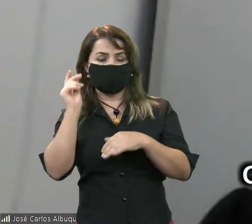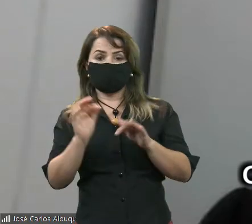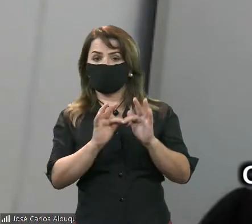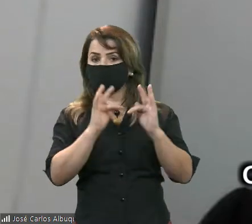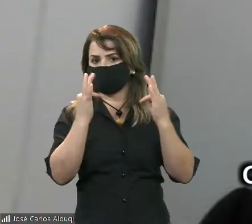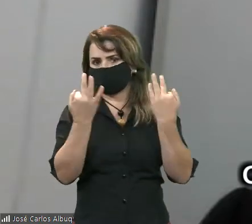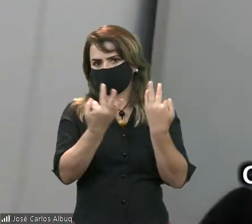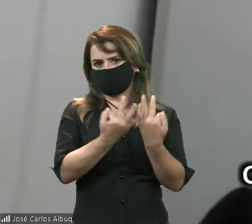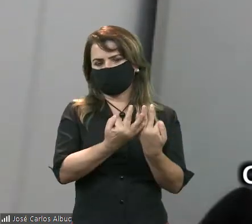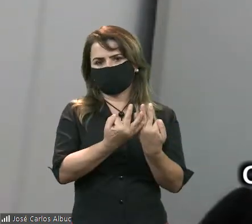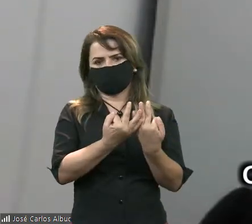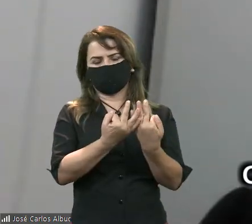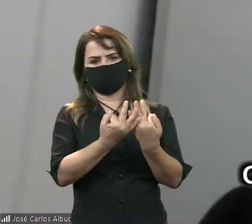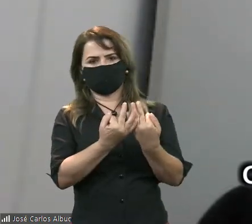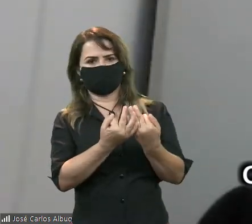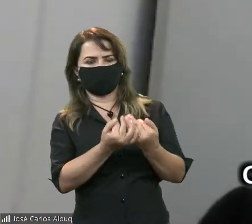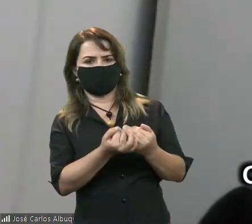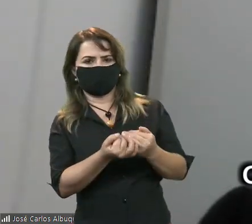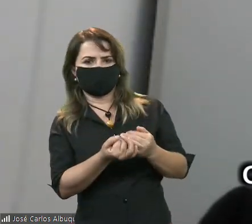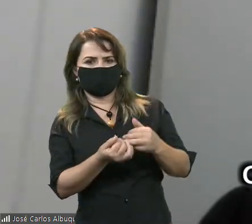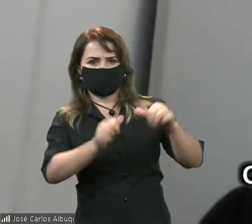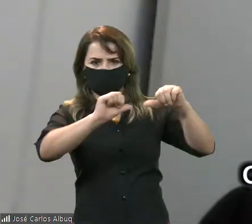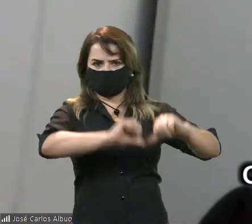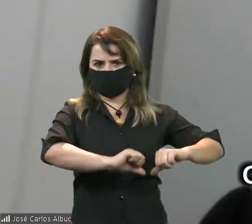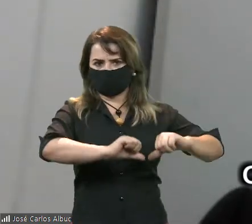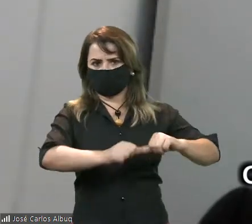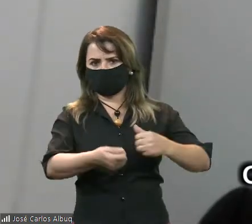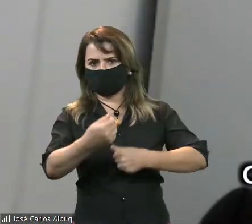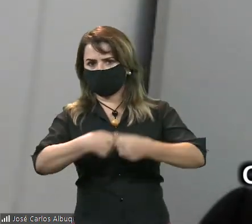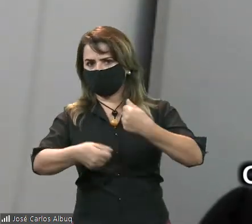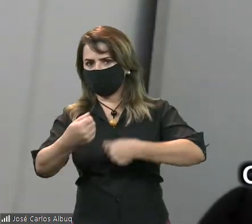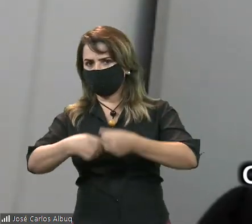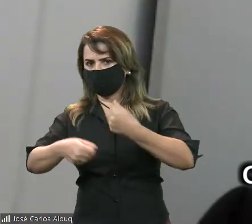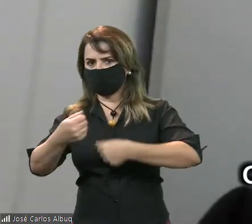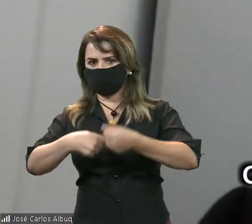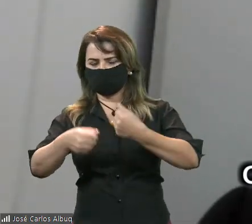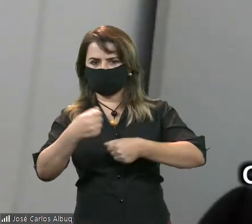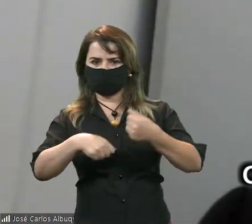mas também no nosso comércio, no nosso crescimento aí,